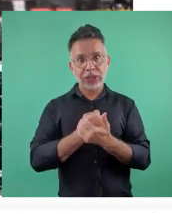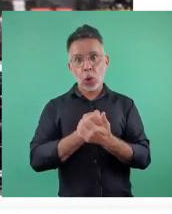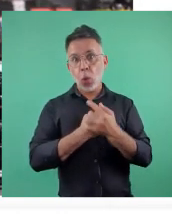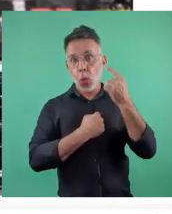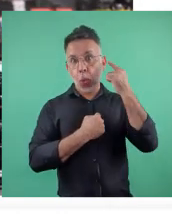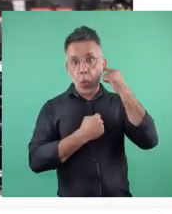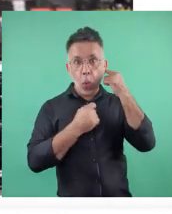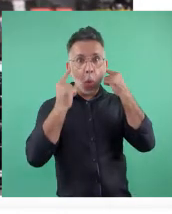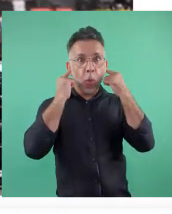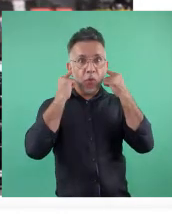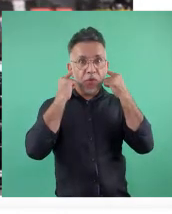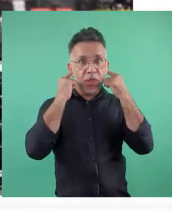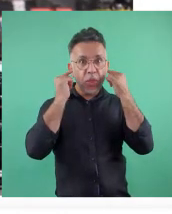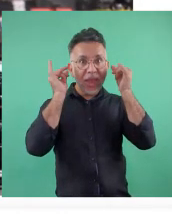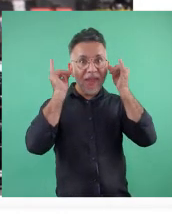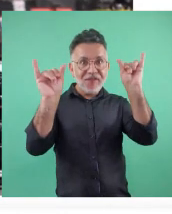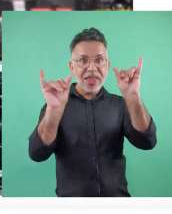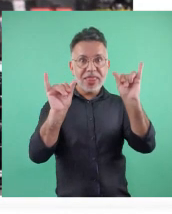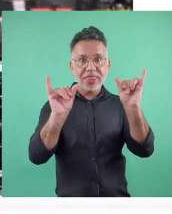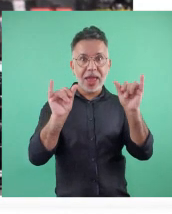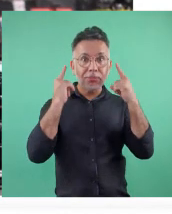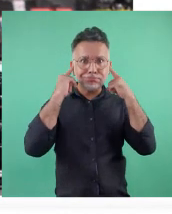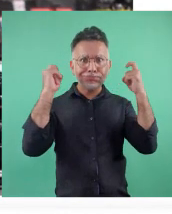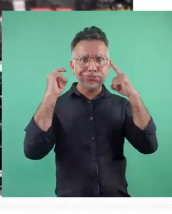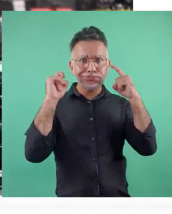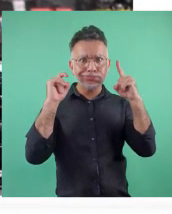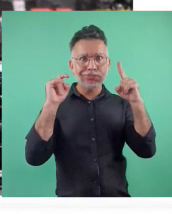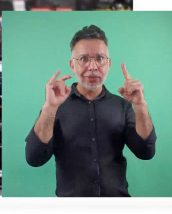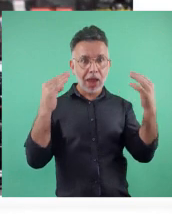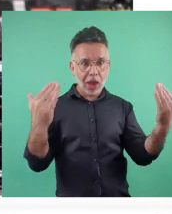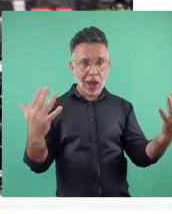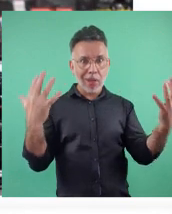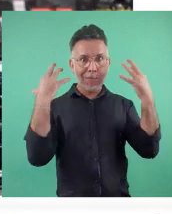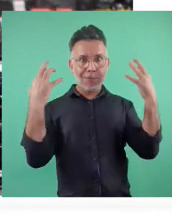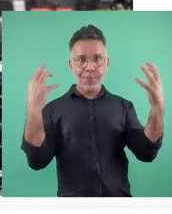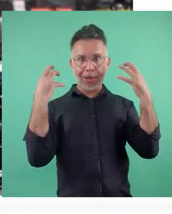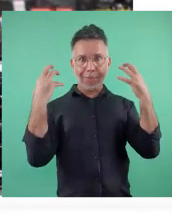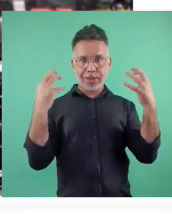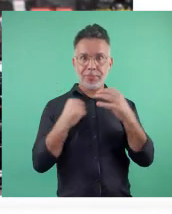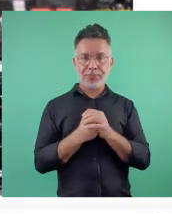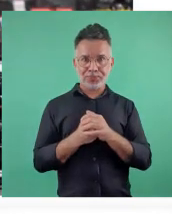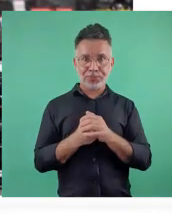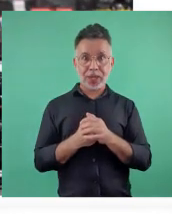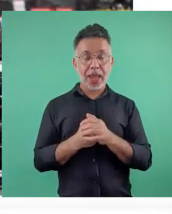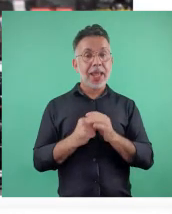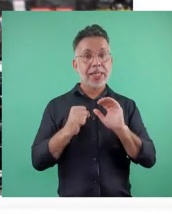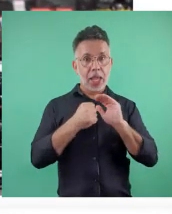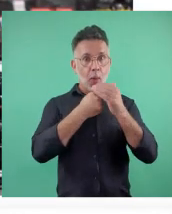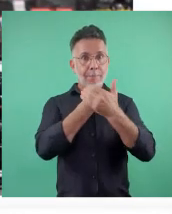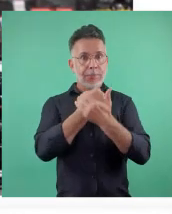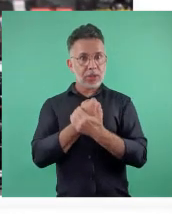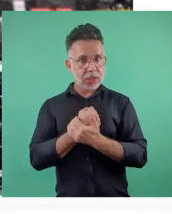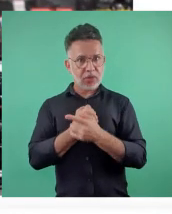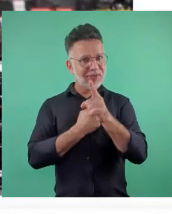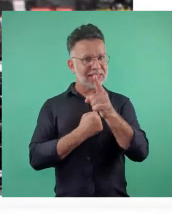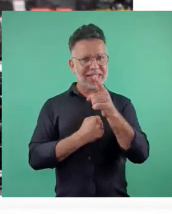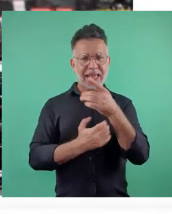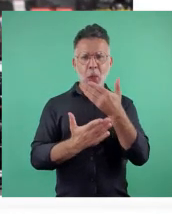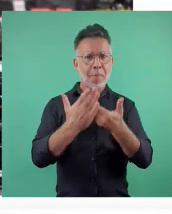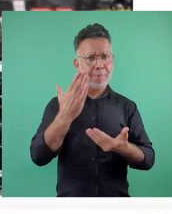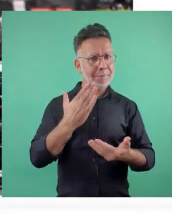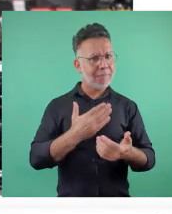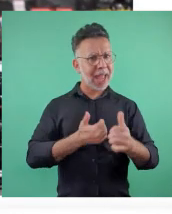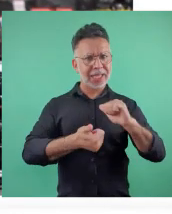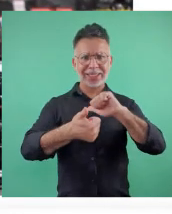que protege, por exemplo, protege do ruído e deixa passar as características da fala, as características espectrais da